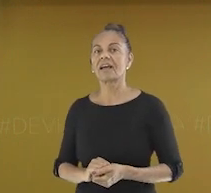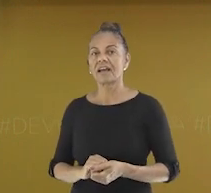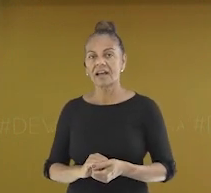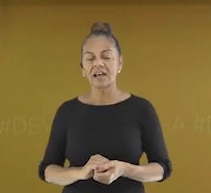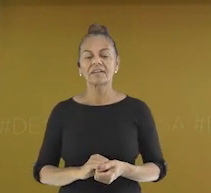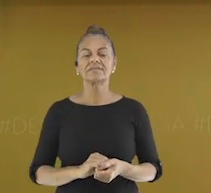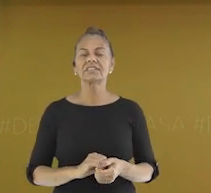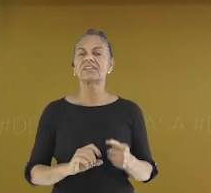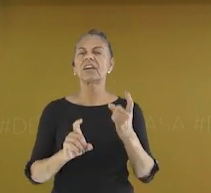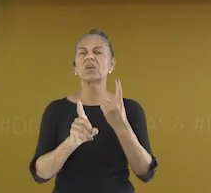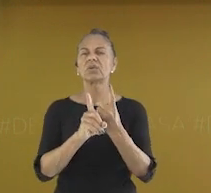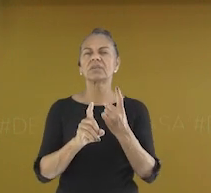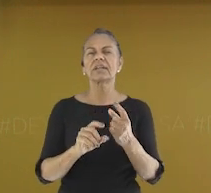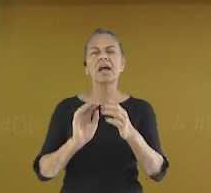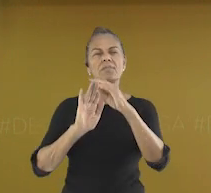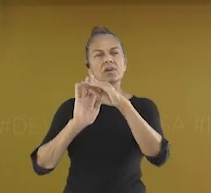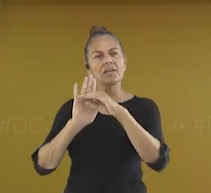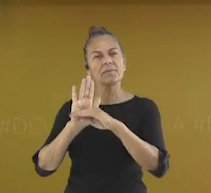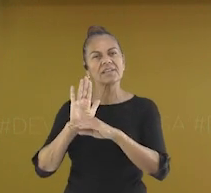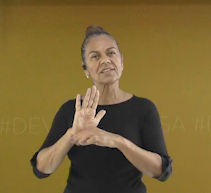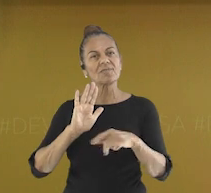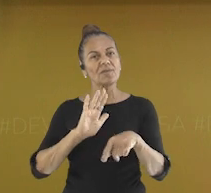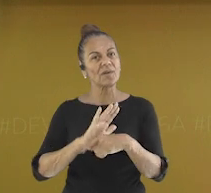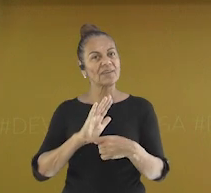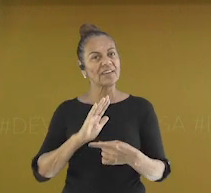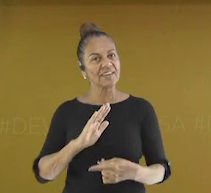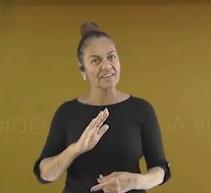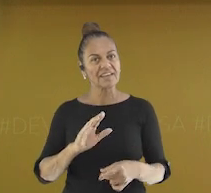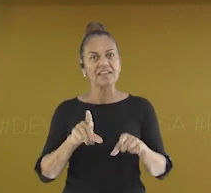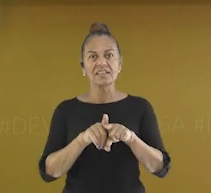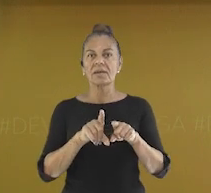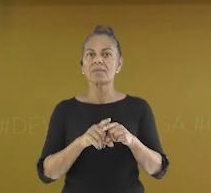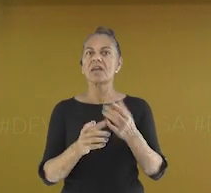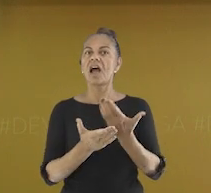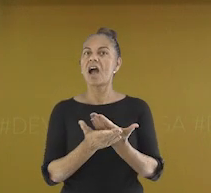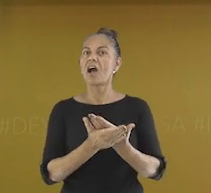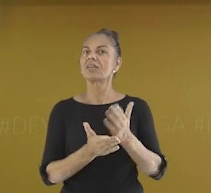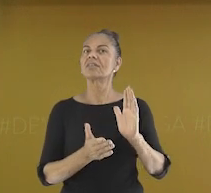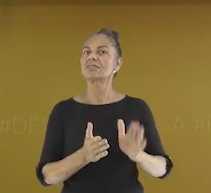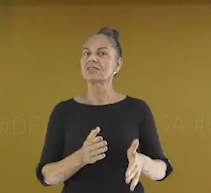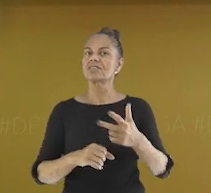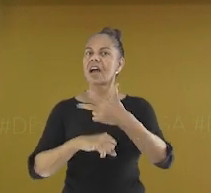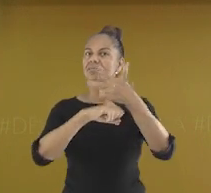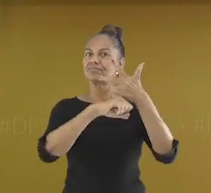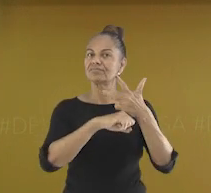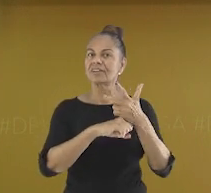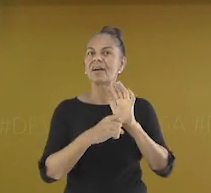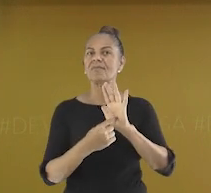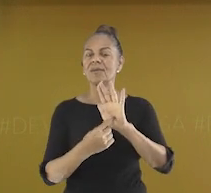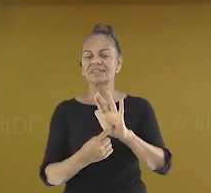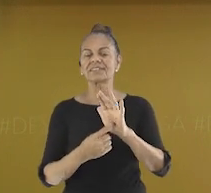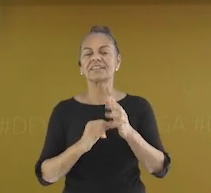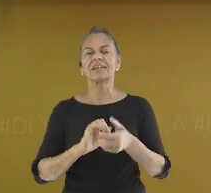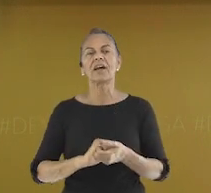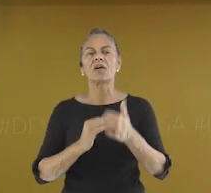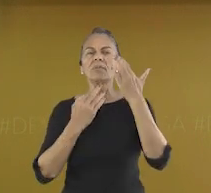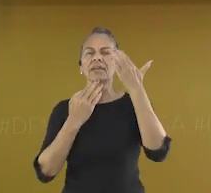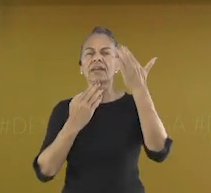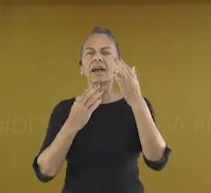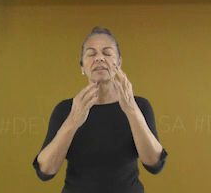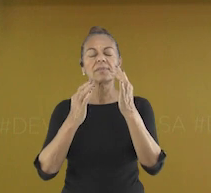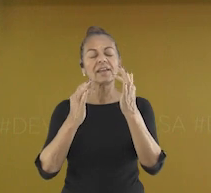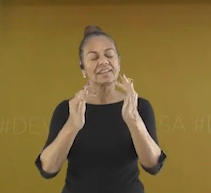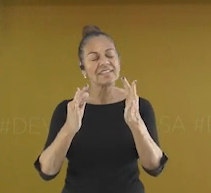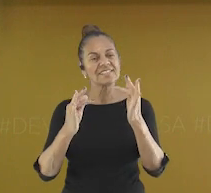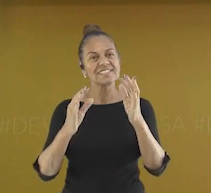tvdeverimcasa.com.br. Lá vocês conferem toda a nossa programação, além das aulas que já foram exibidas aqui no nosso canal. Muito